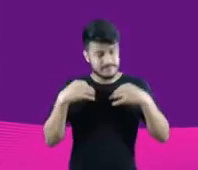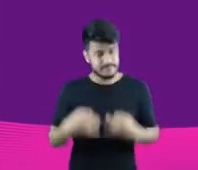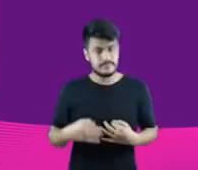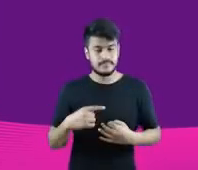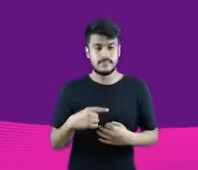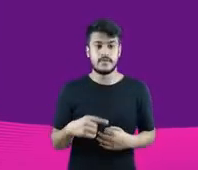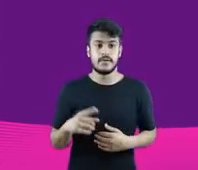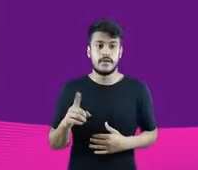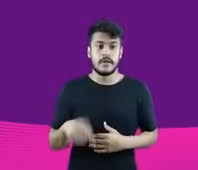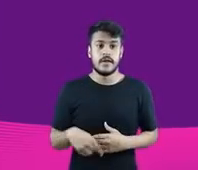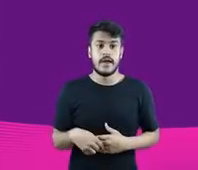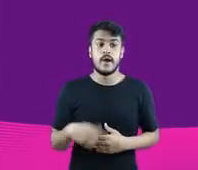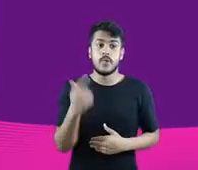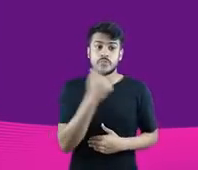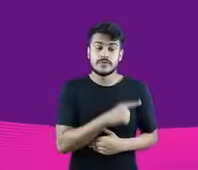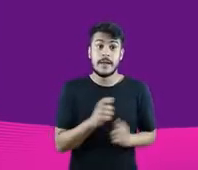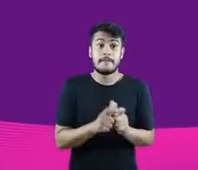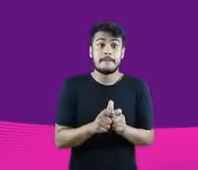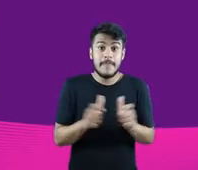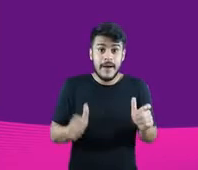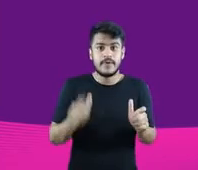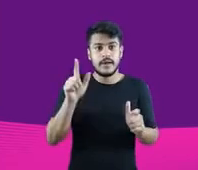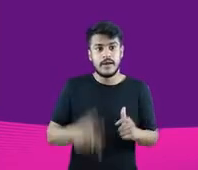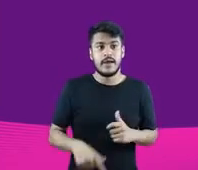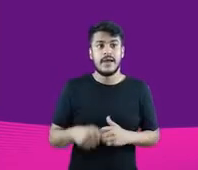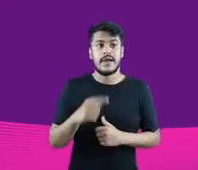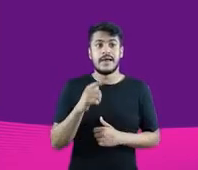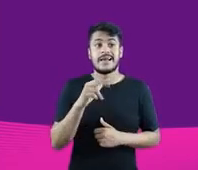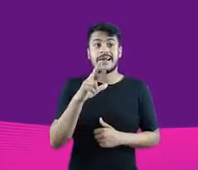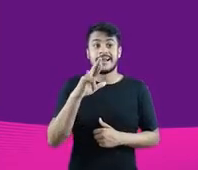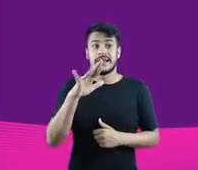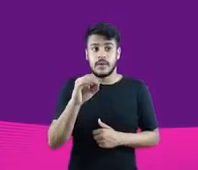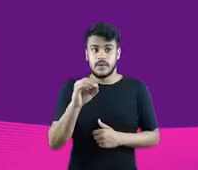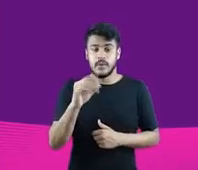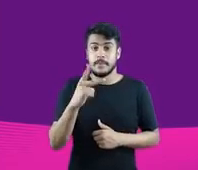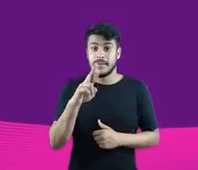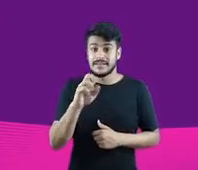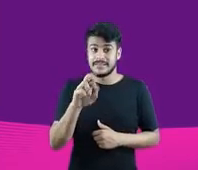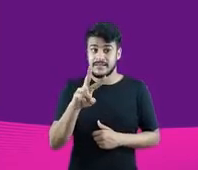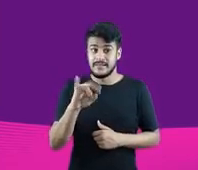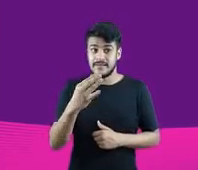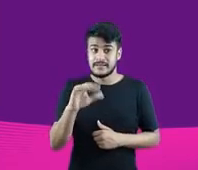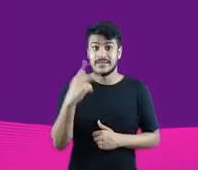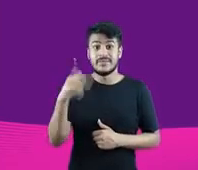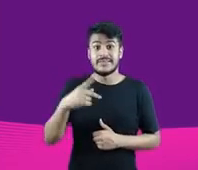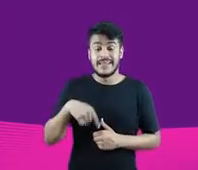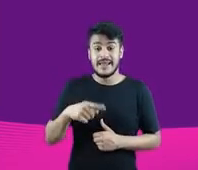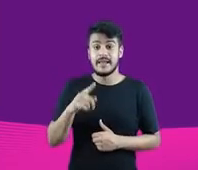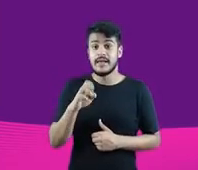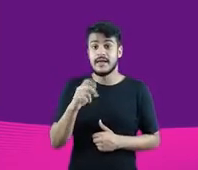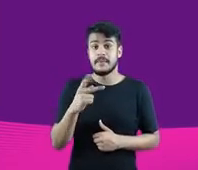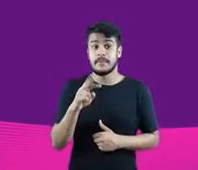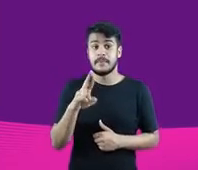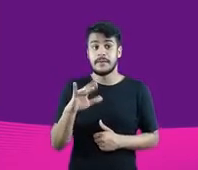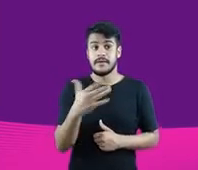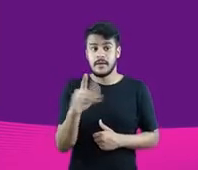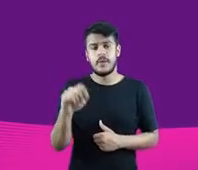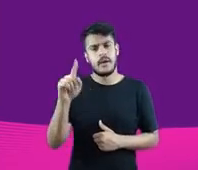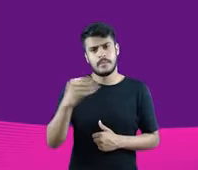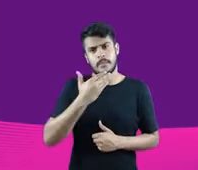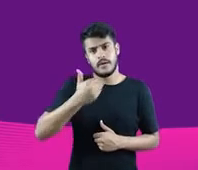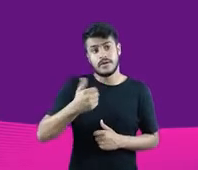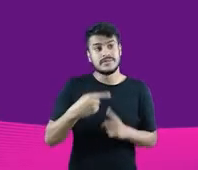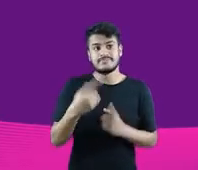a eficácia maior vem da criopreservação do embrião, tá? É o método mais eficiente. Na impossibilidade, a criopreservação